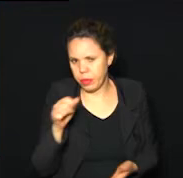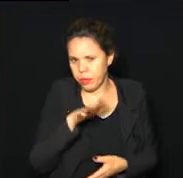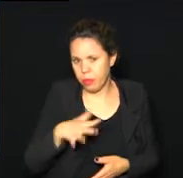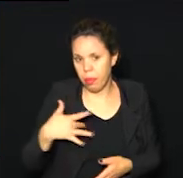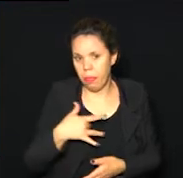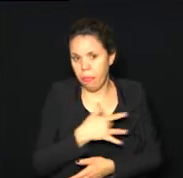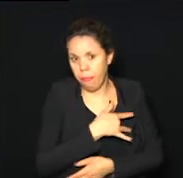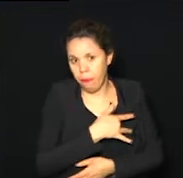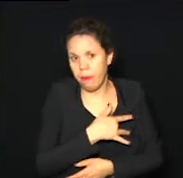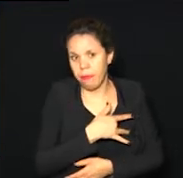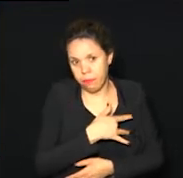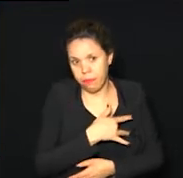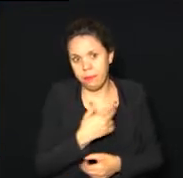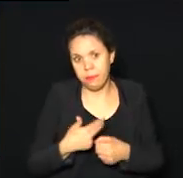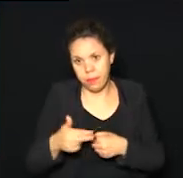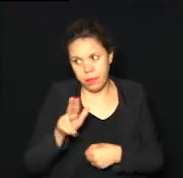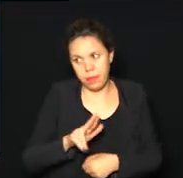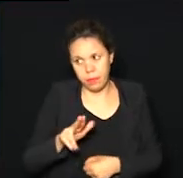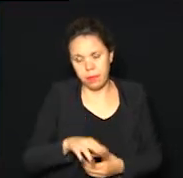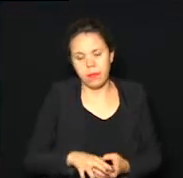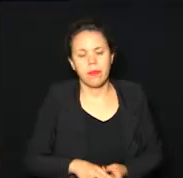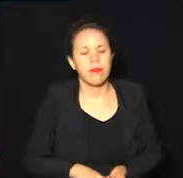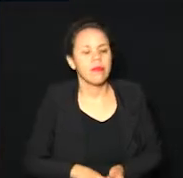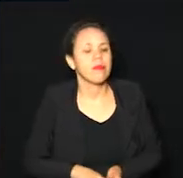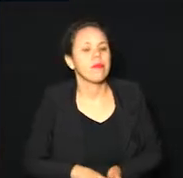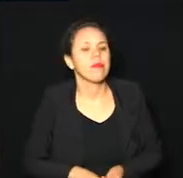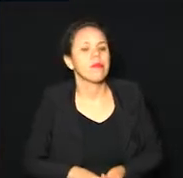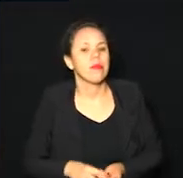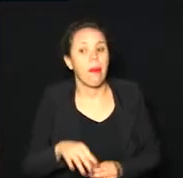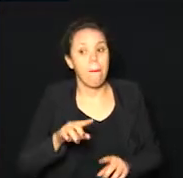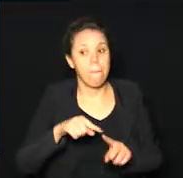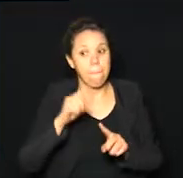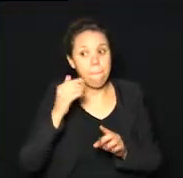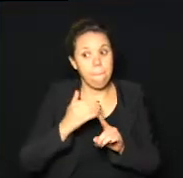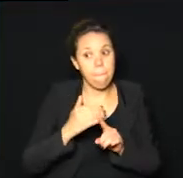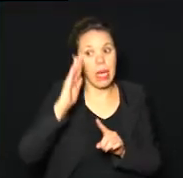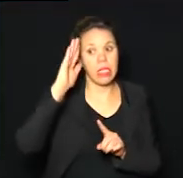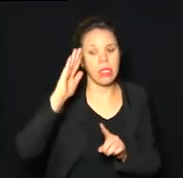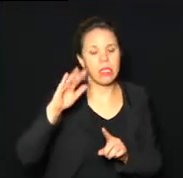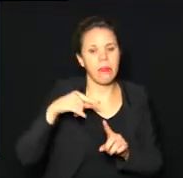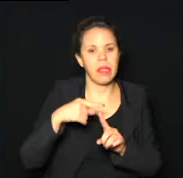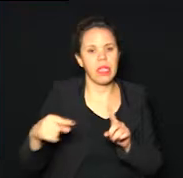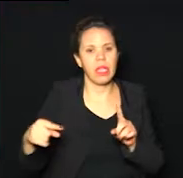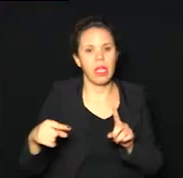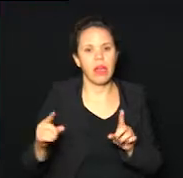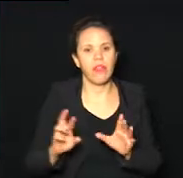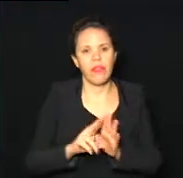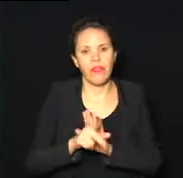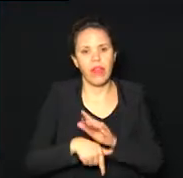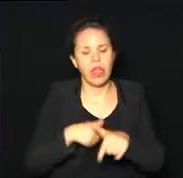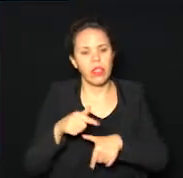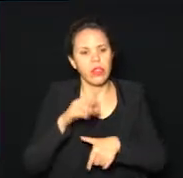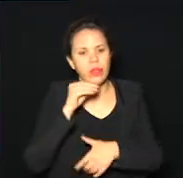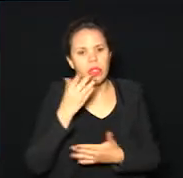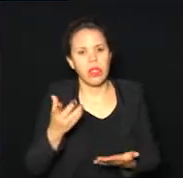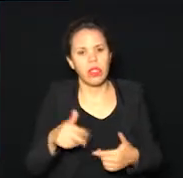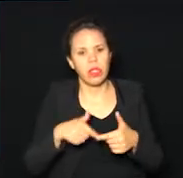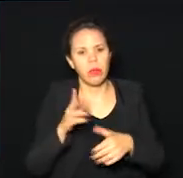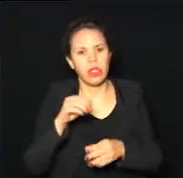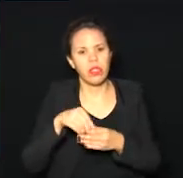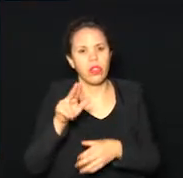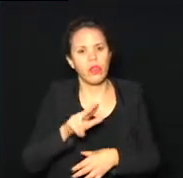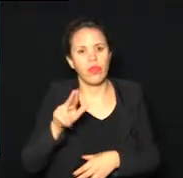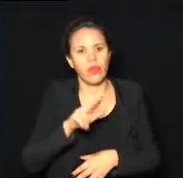de saúde da universidade. Mais da metade, inclusive, do conjunto de trabalhadores que atuam na universidade. E o